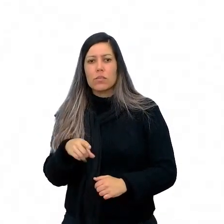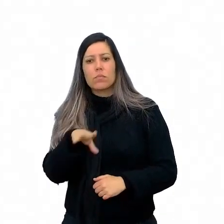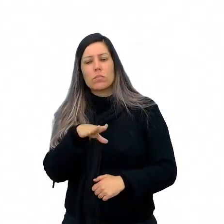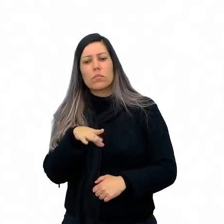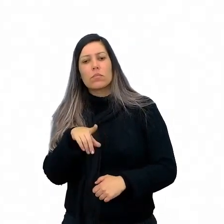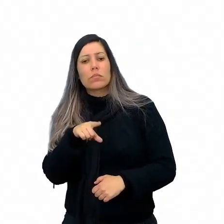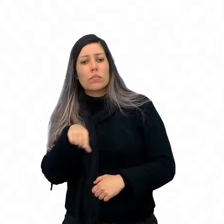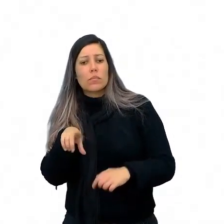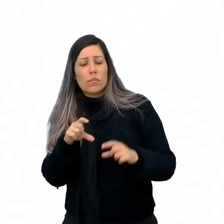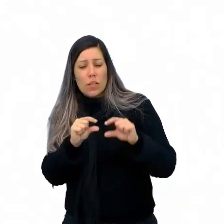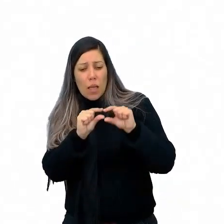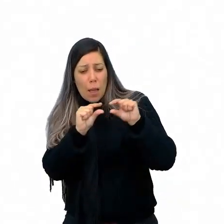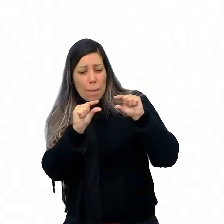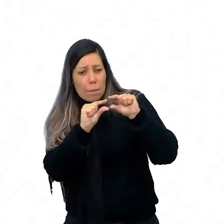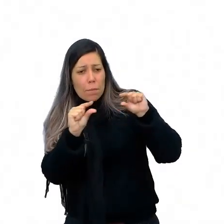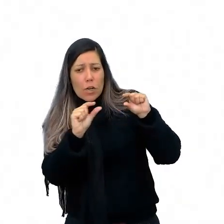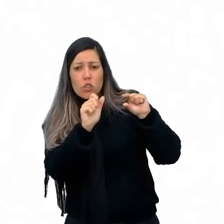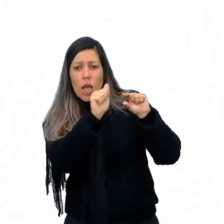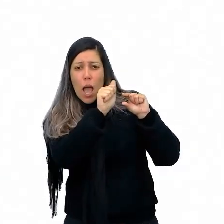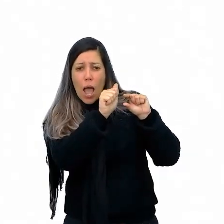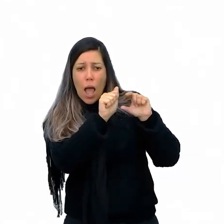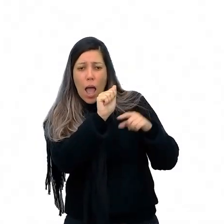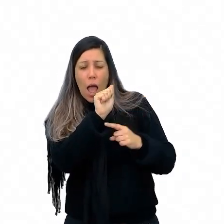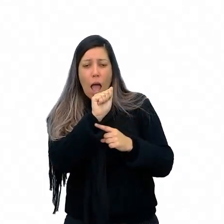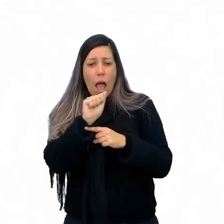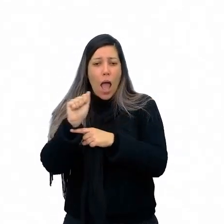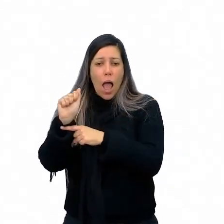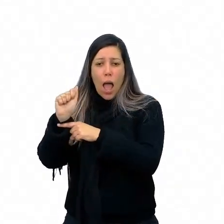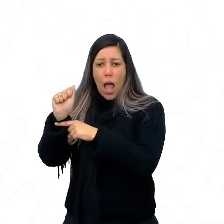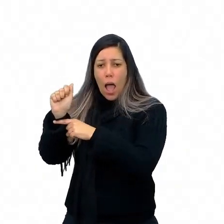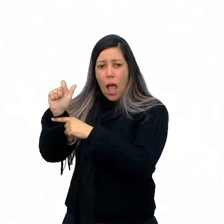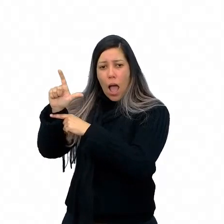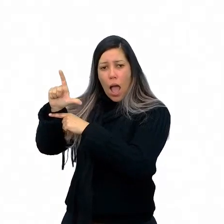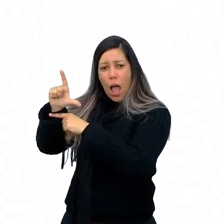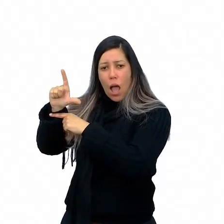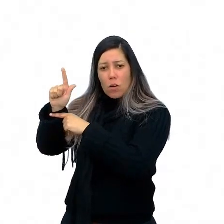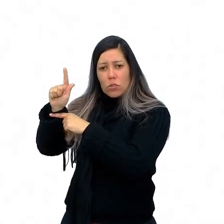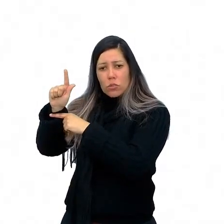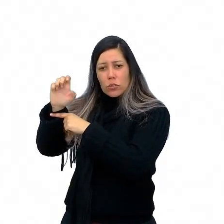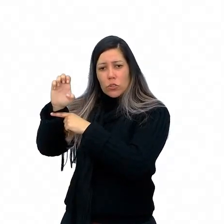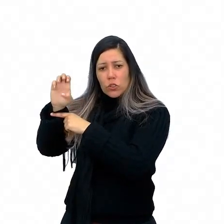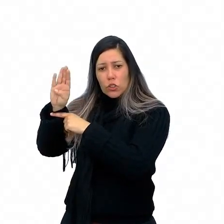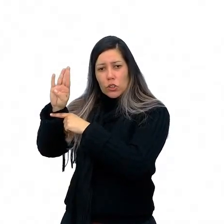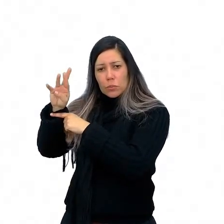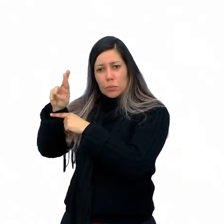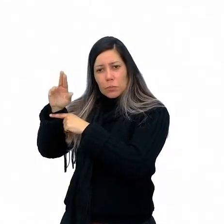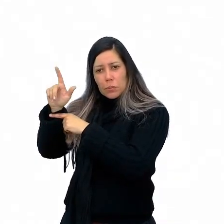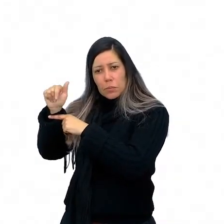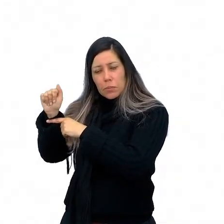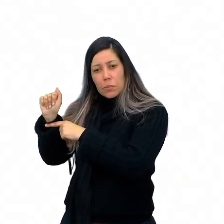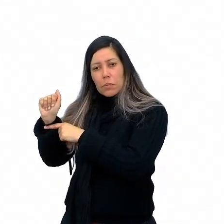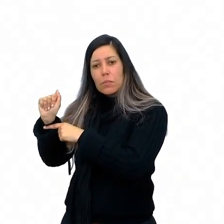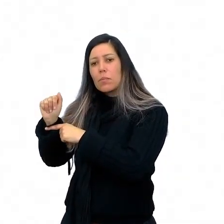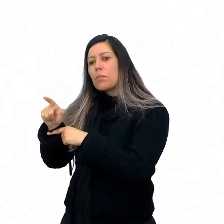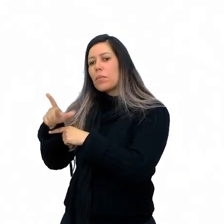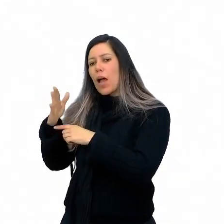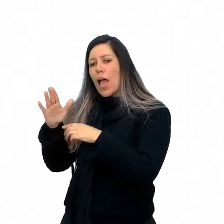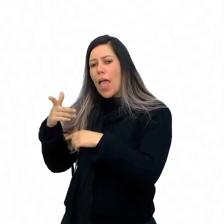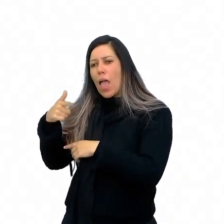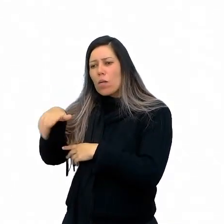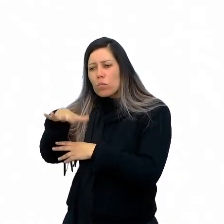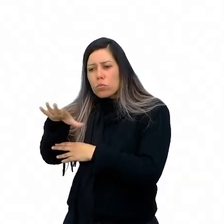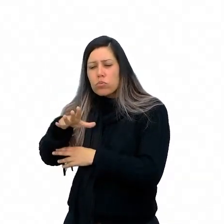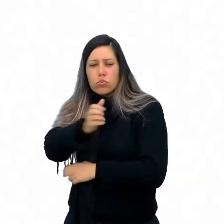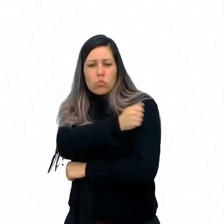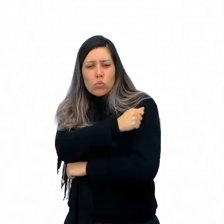Essa parte de álgebra, né, pessoal, deve propiciar aos estudantes o desenvolvimento da capacidade de abstração, de generalização,